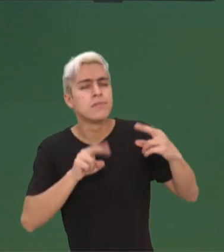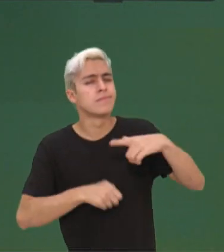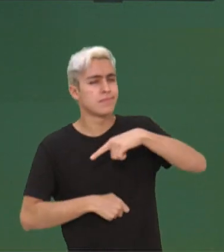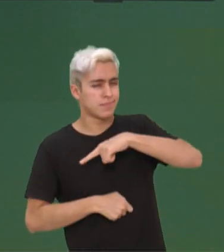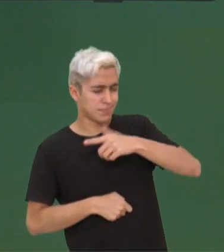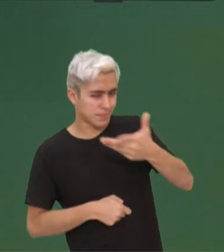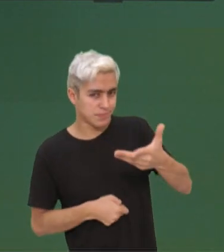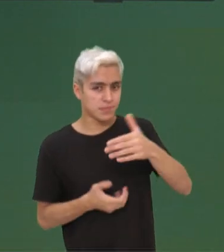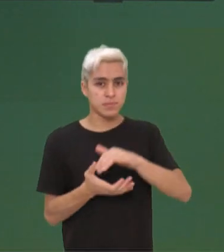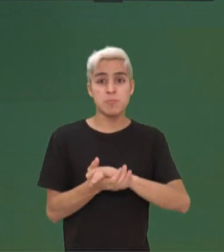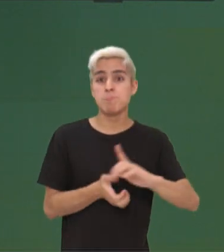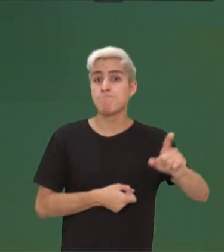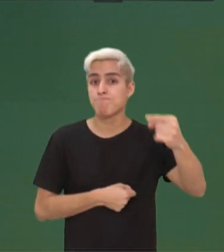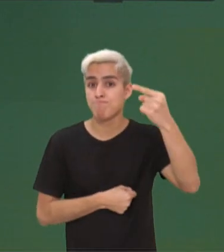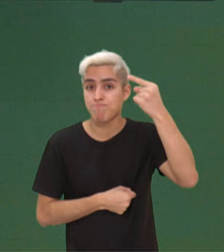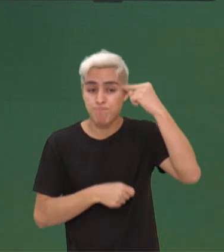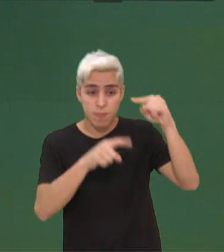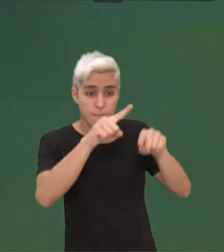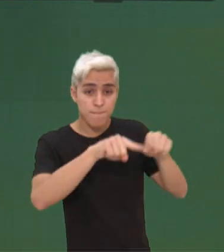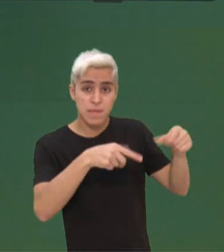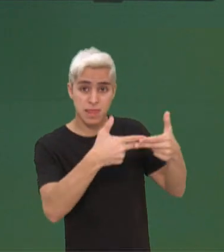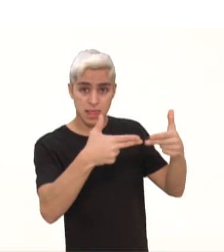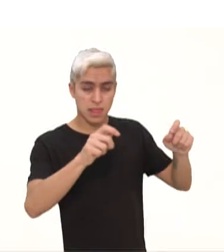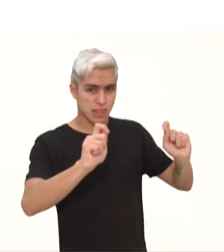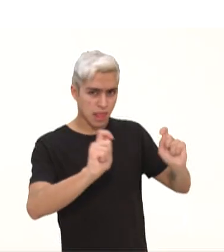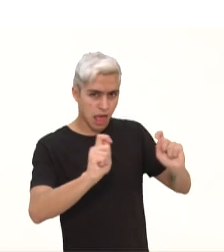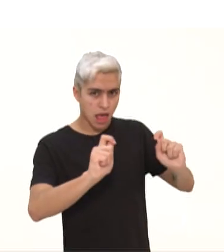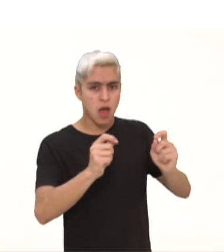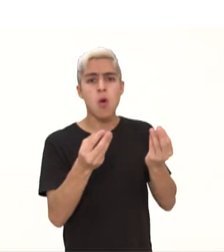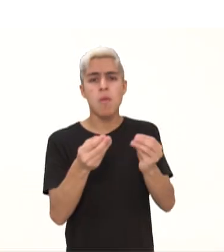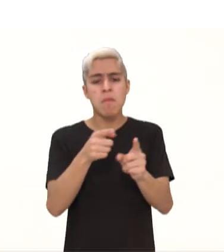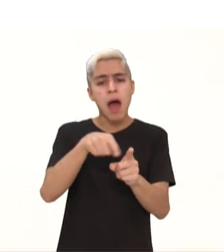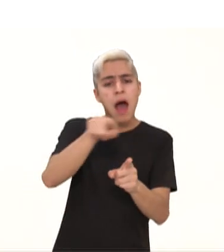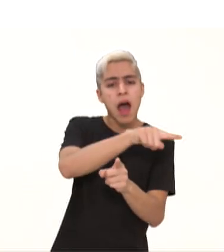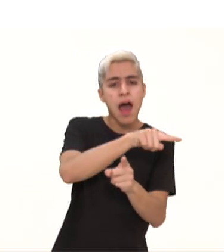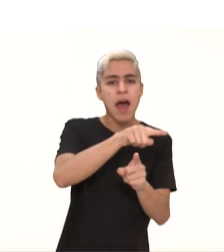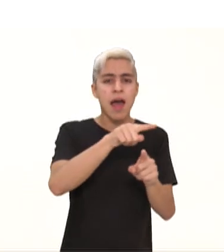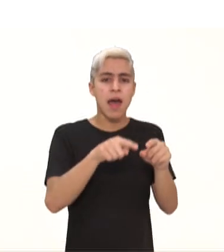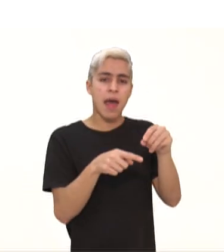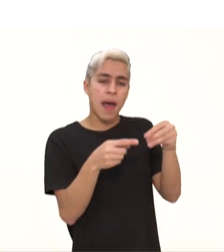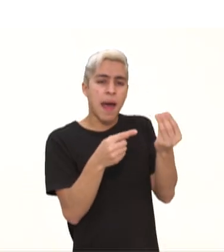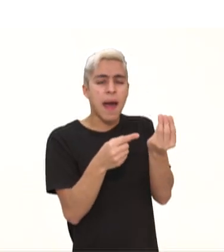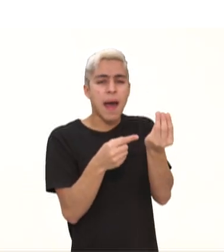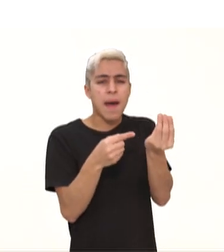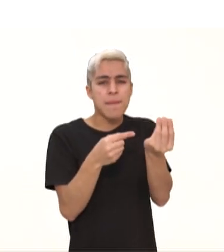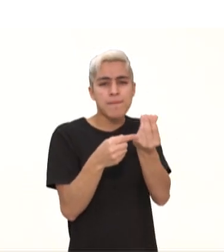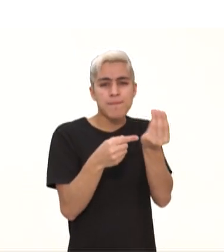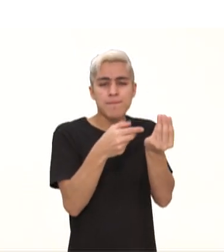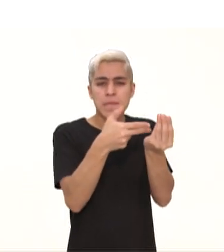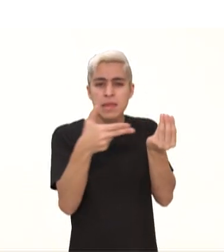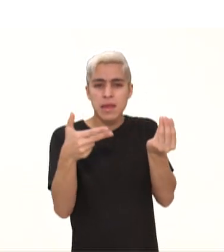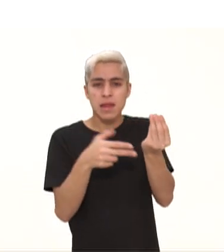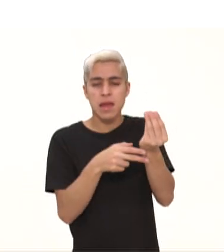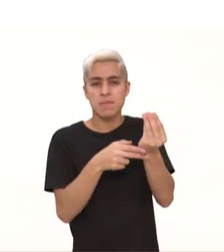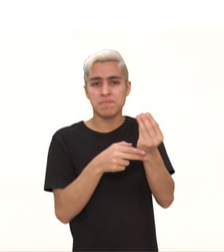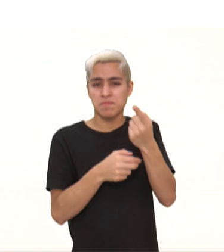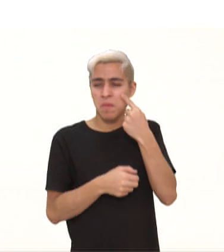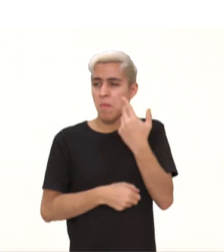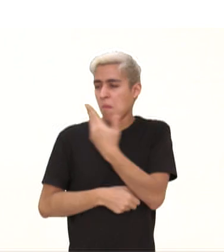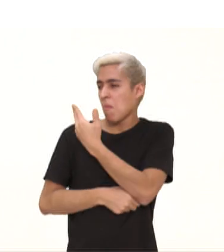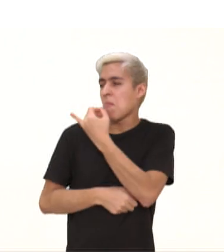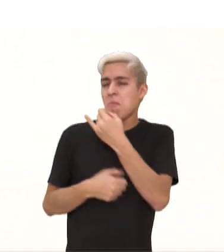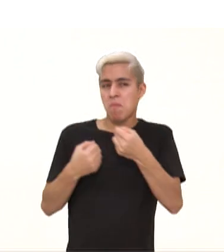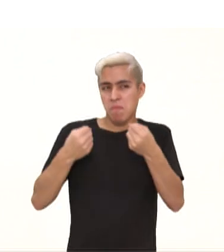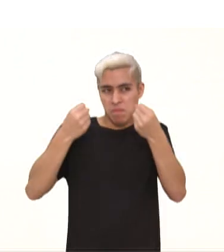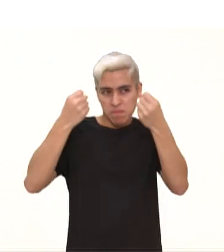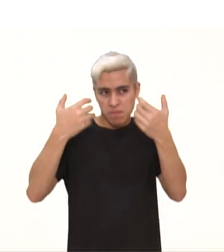Aí vamos pensar ali que a matéria-prima pode ser de origem mineral. Coloquei ali alguns exemplos. A bauxita, e depois nós vamos falar um